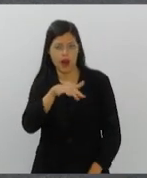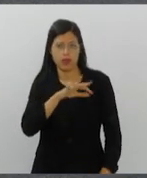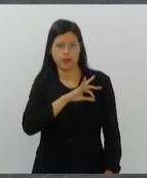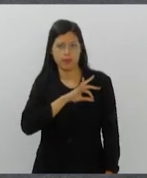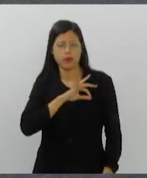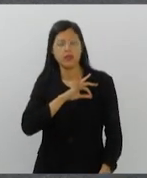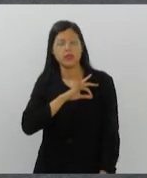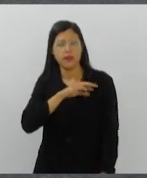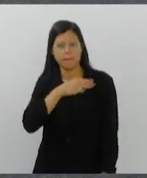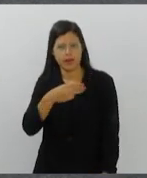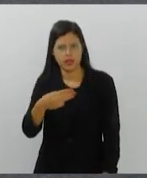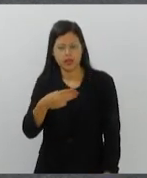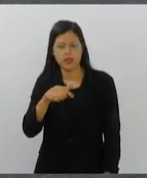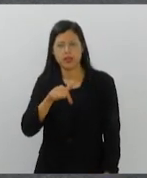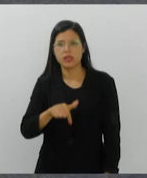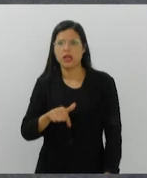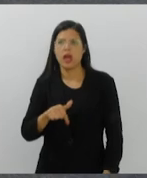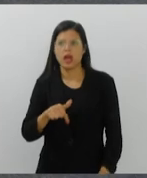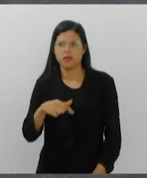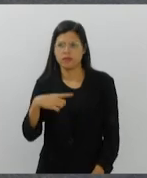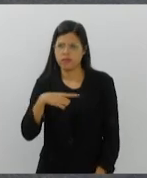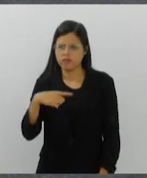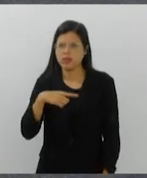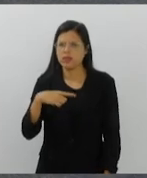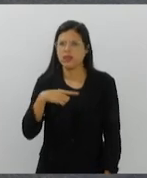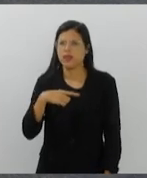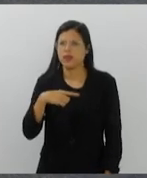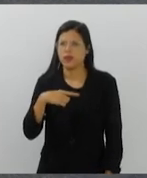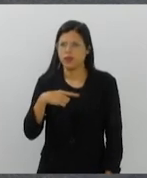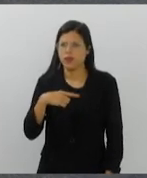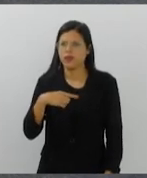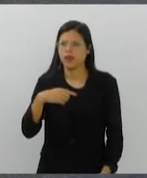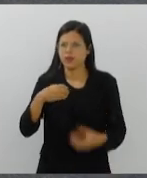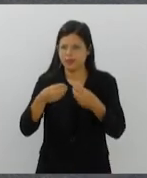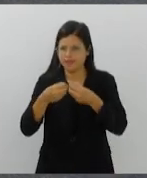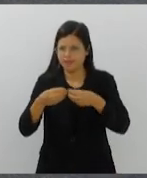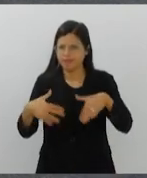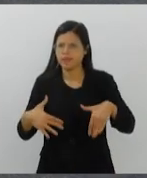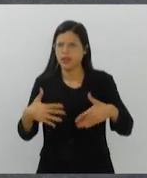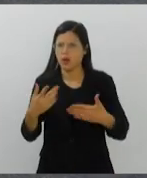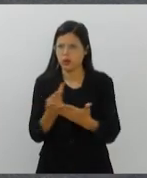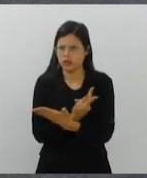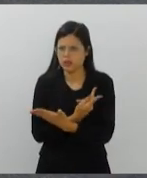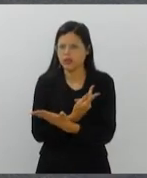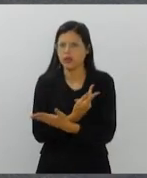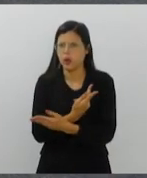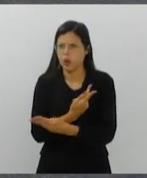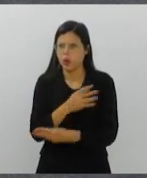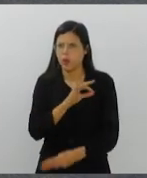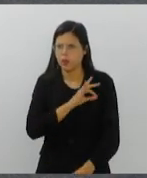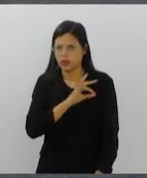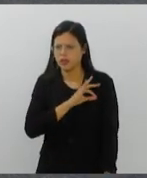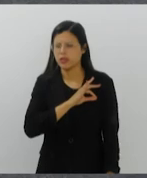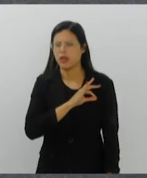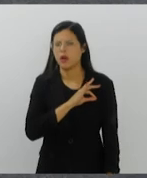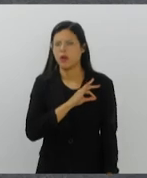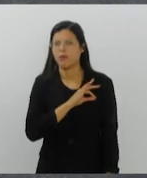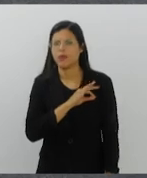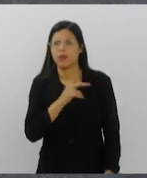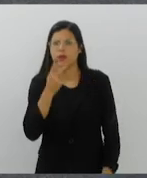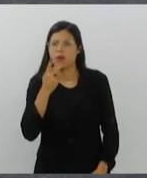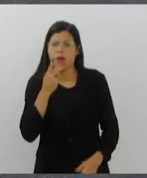que aconteceram com todos os policiais, a qual pertence essa corporação tão importante. E falar para todos